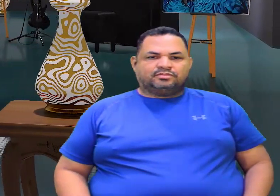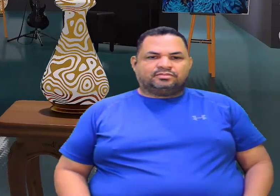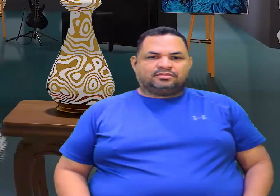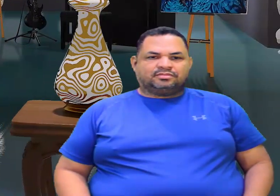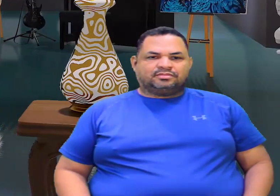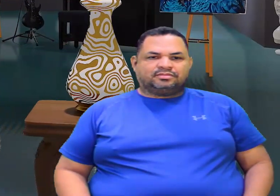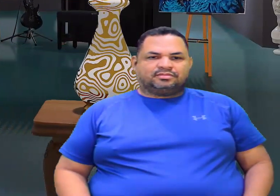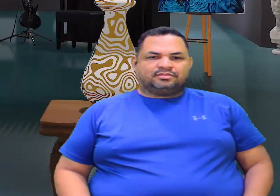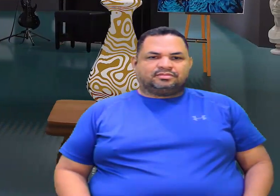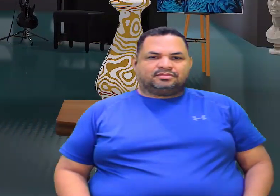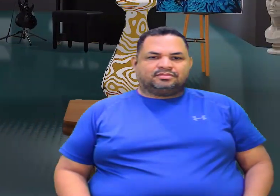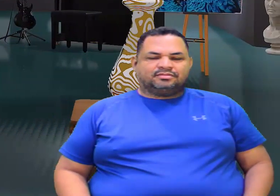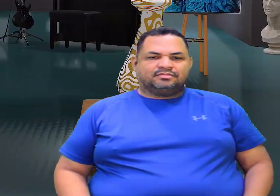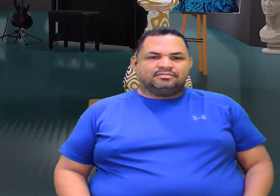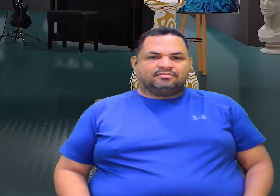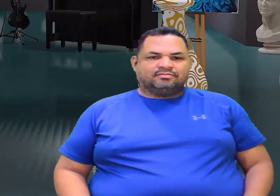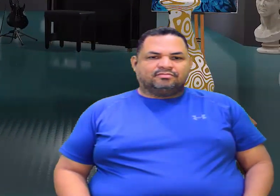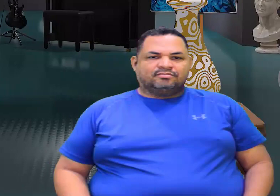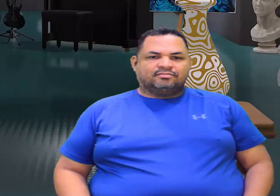Opa!